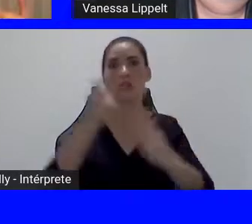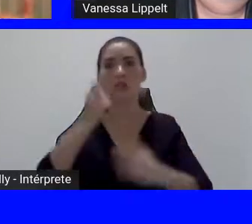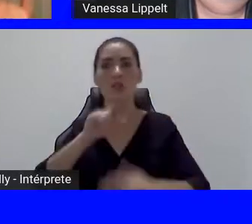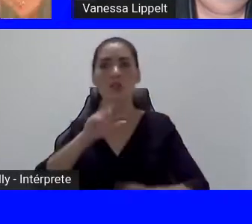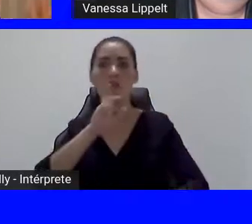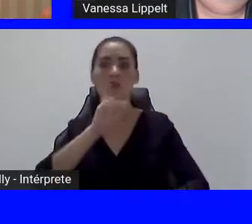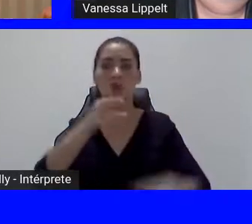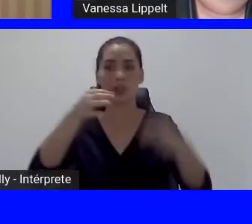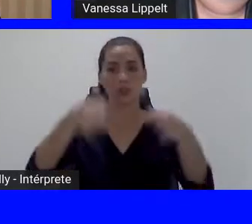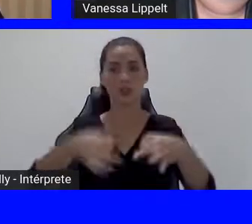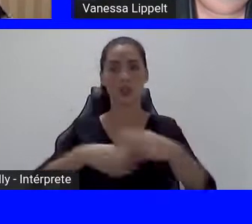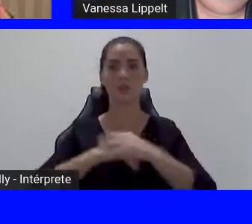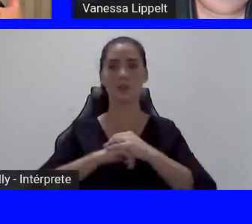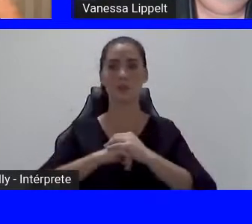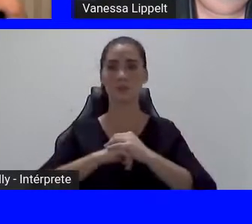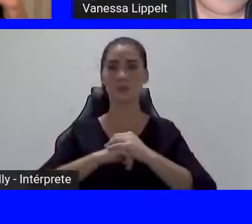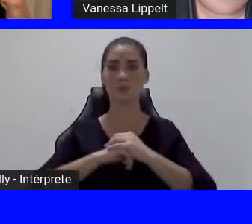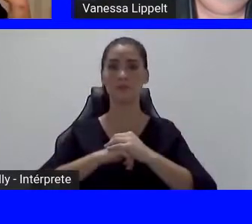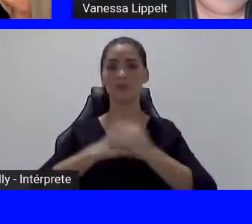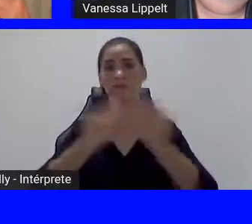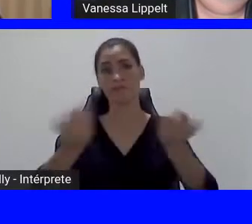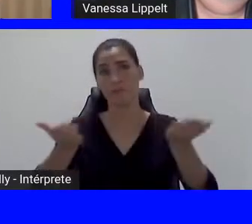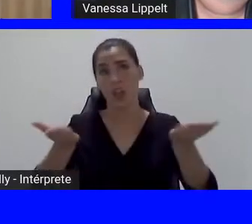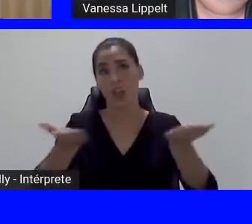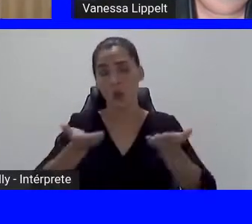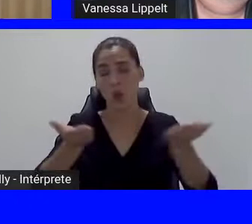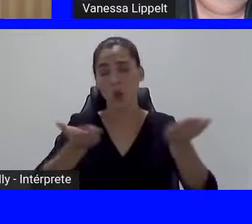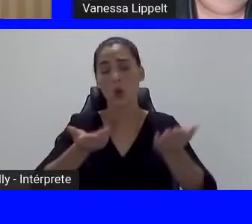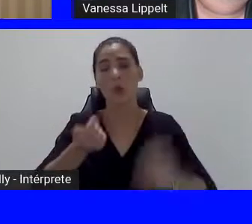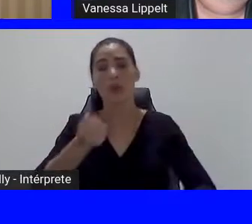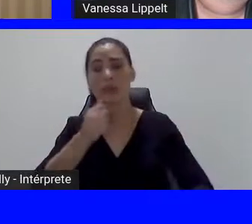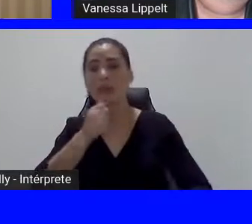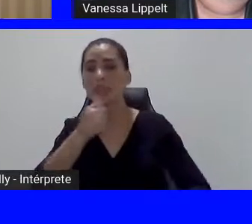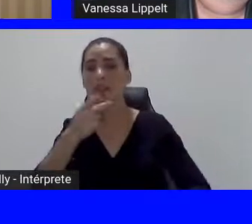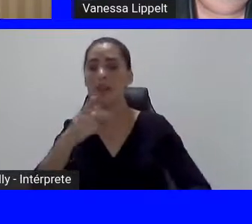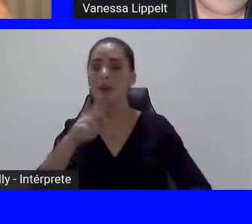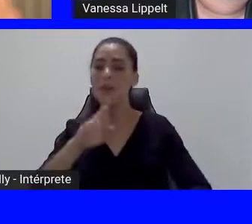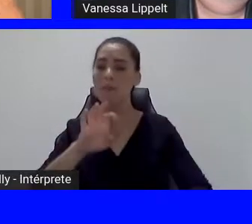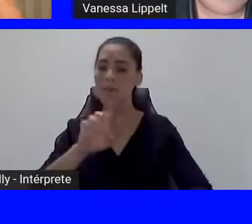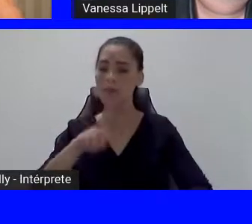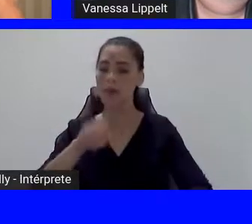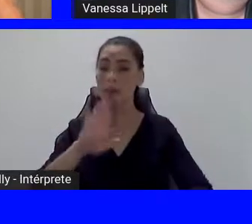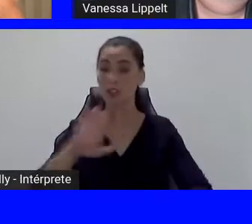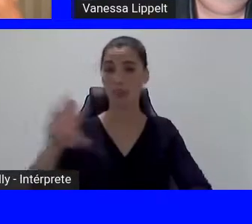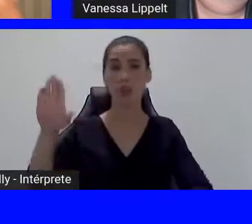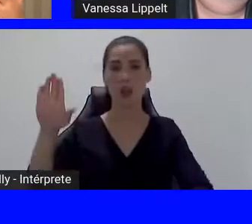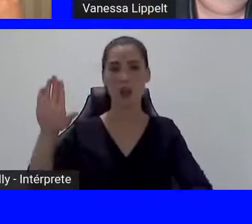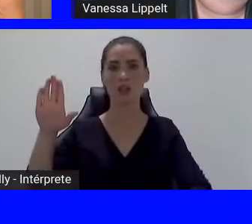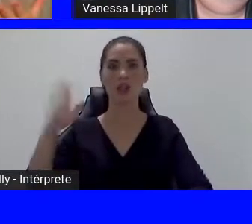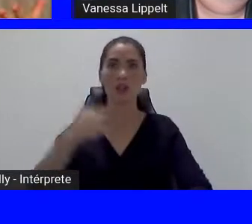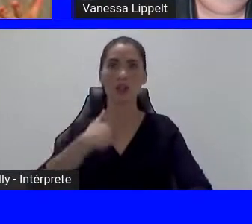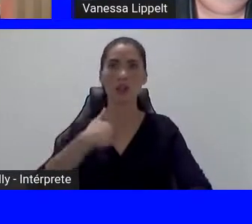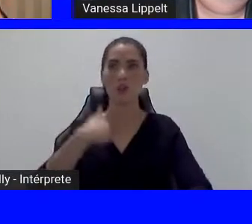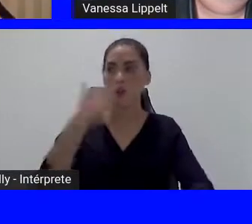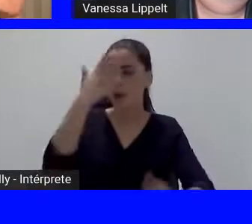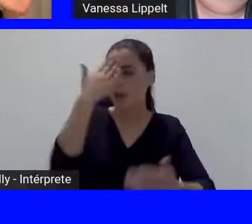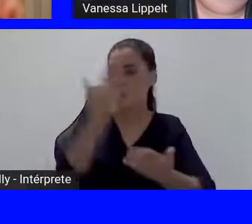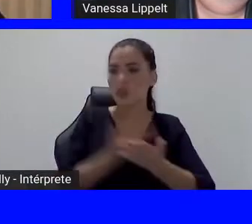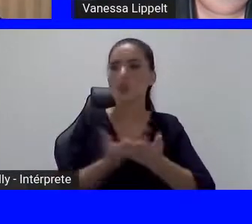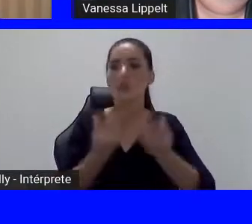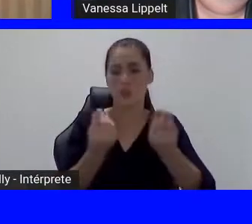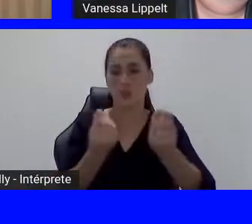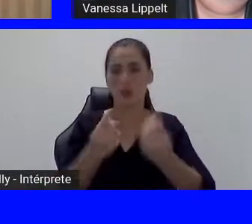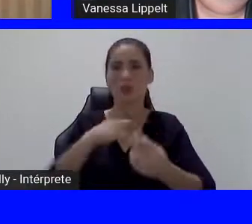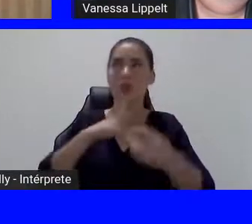Como nós ainda estamos em pré-candidatura, eu sou, né, uma pessoa extremamente otimista, além de ter esperança e fé